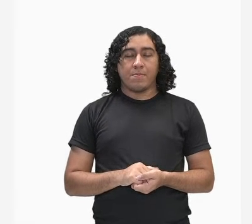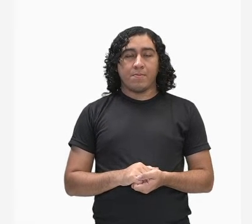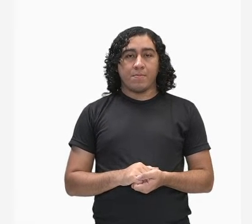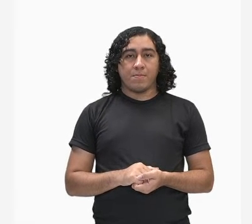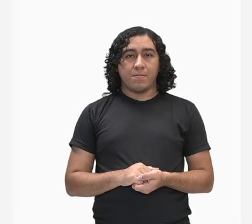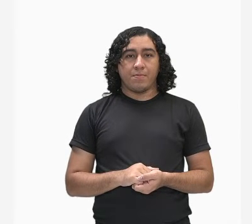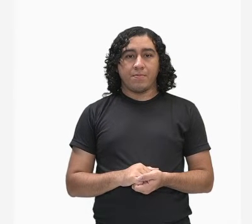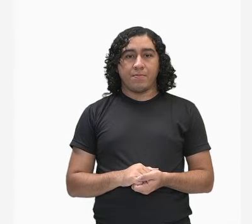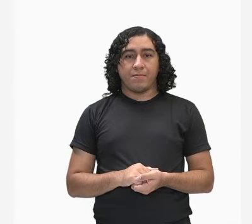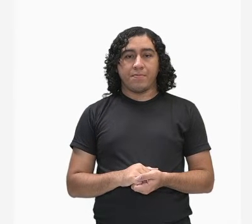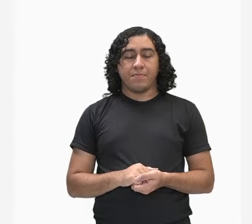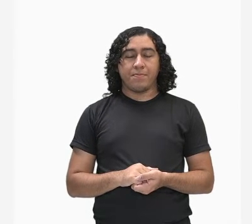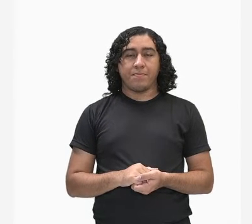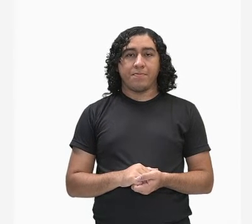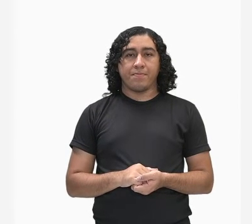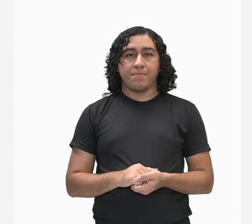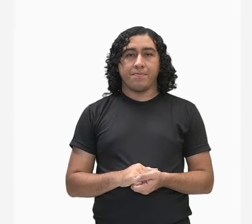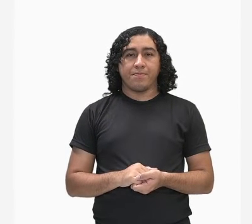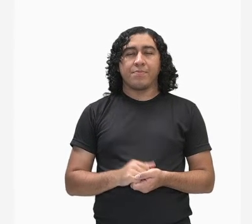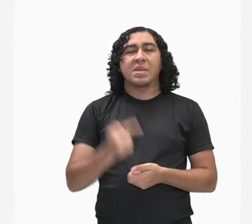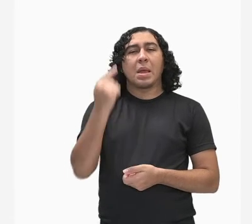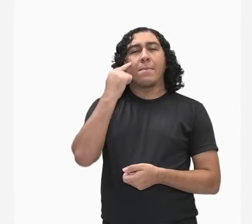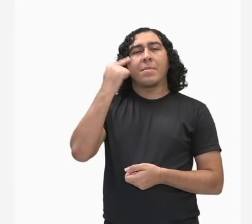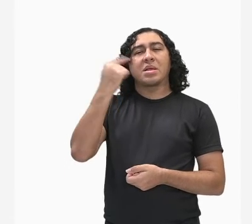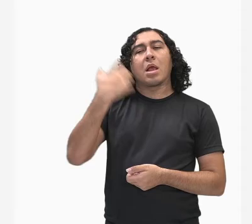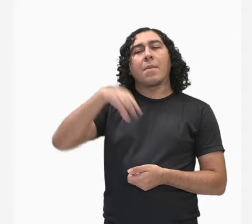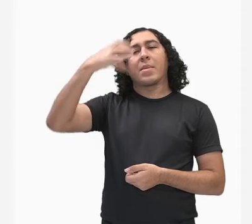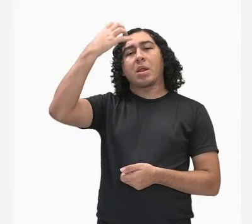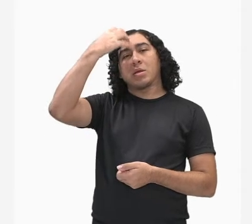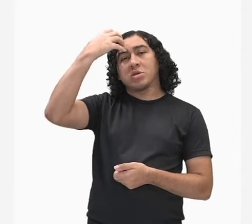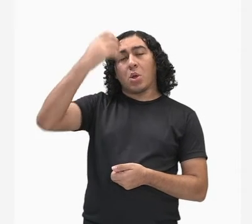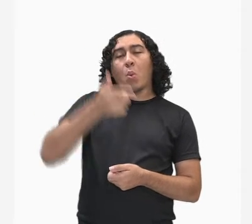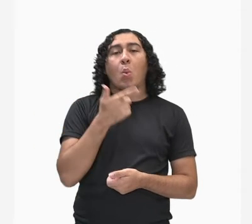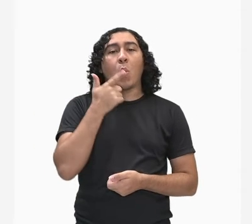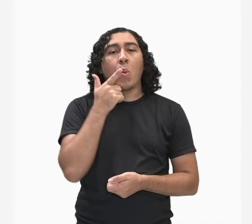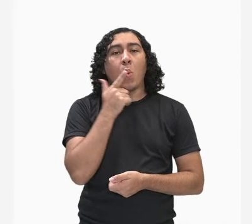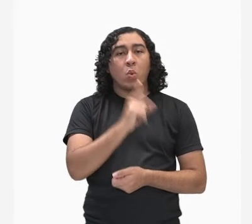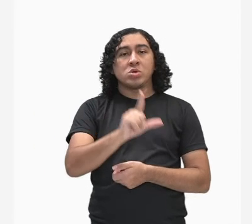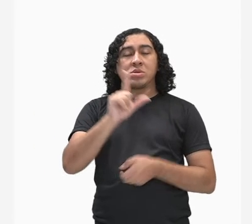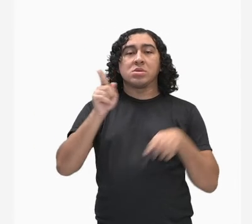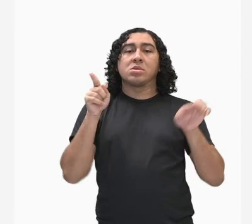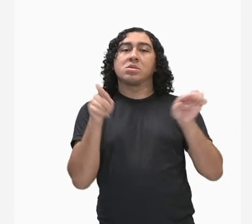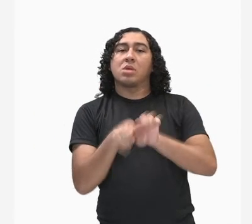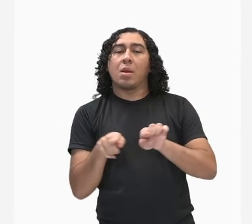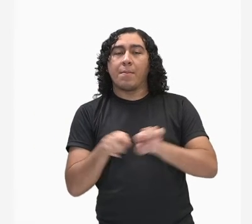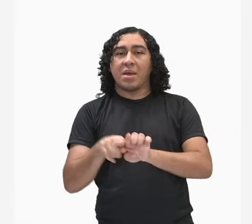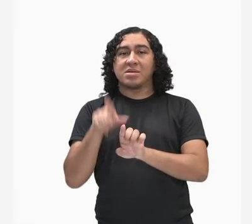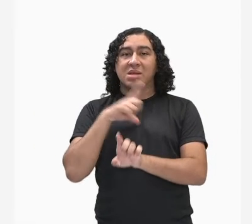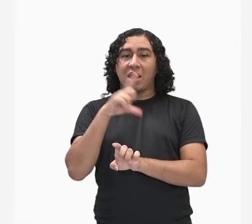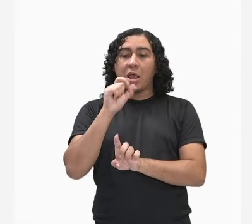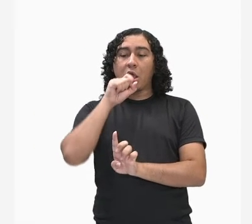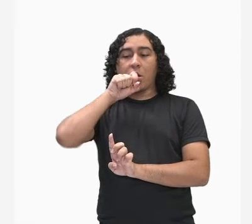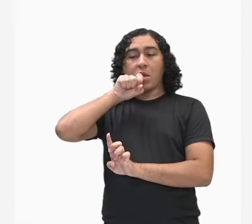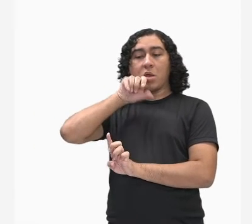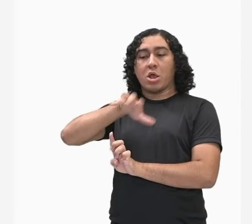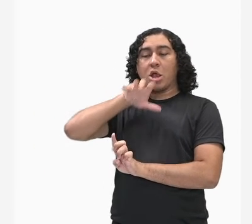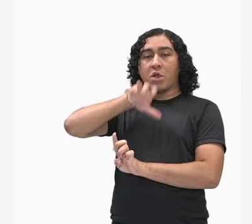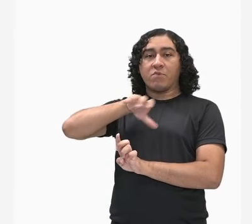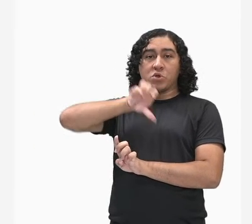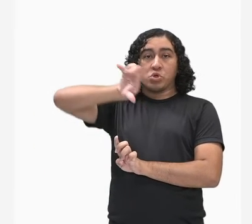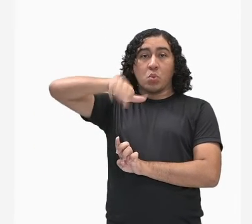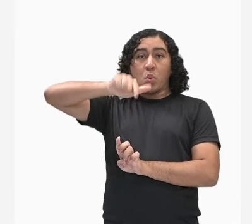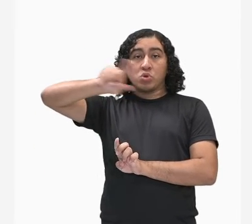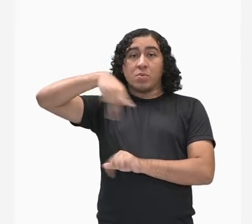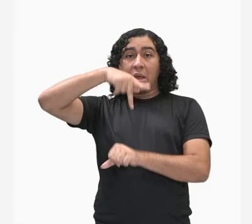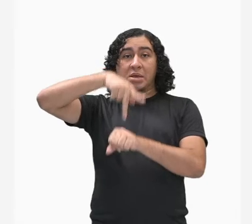como desde o princípio, imperialista, né, de conseguir também ter influência nos outros países